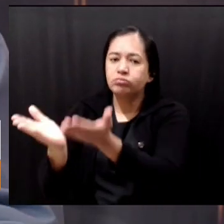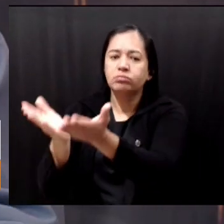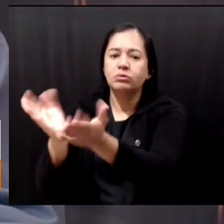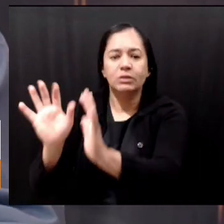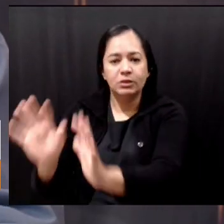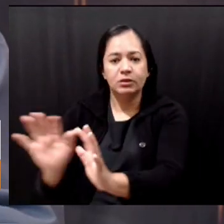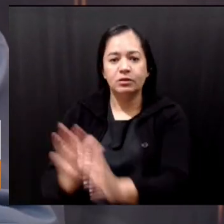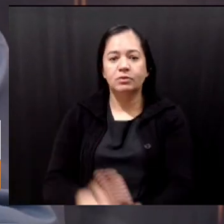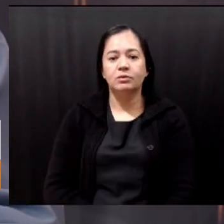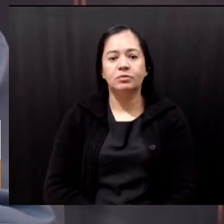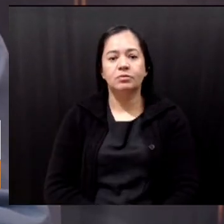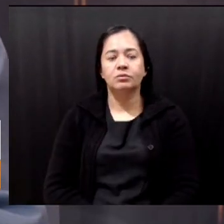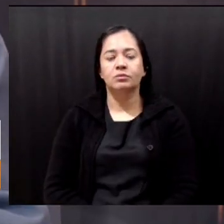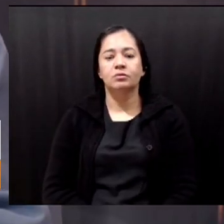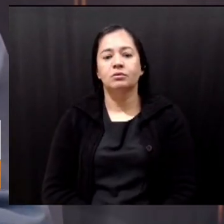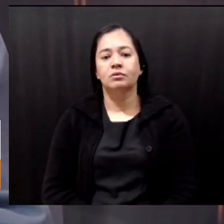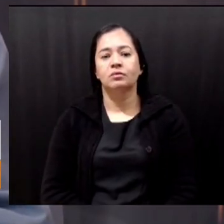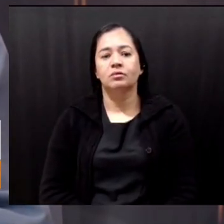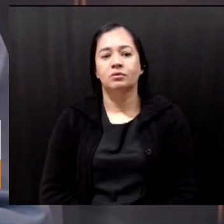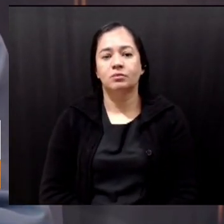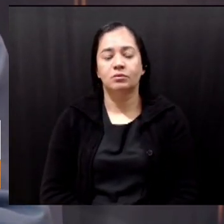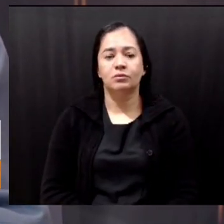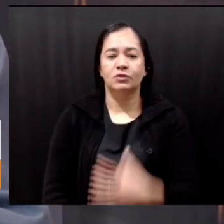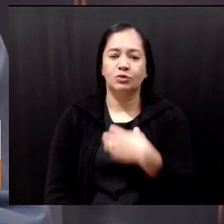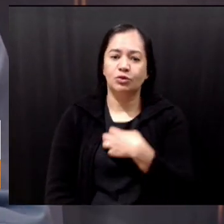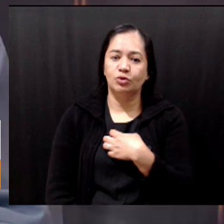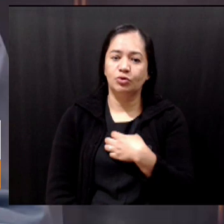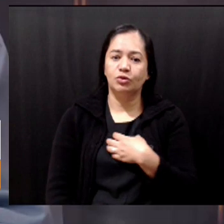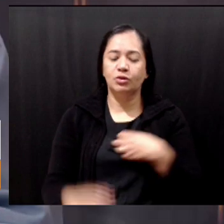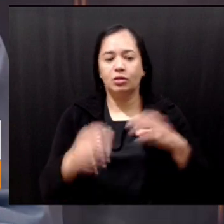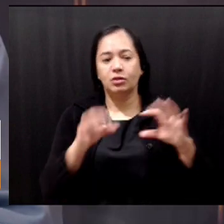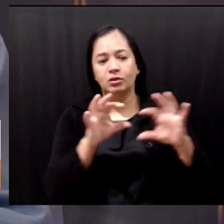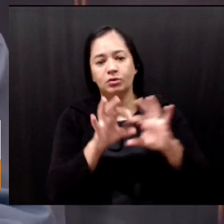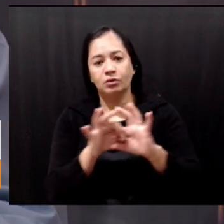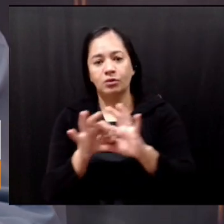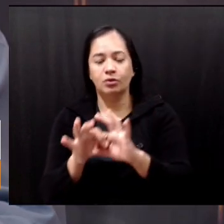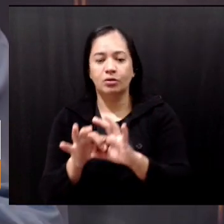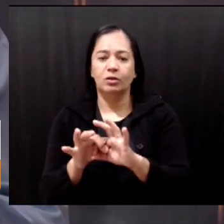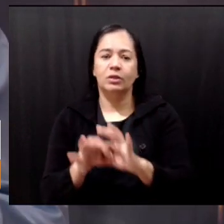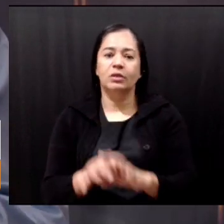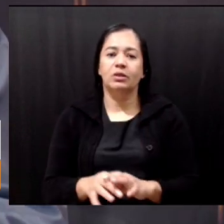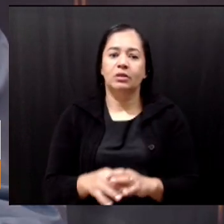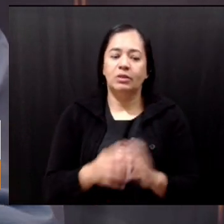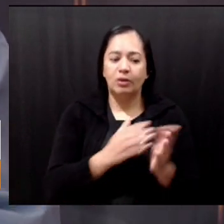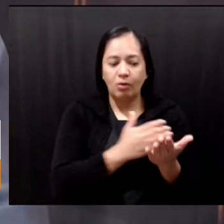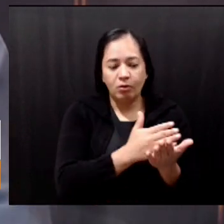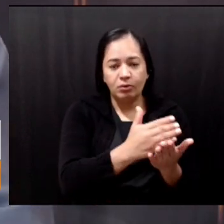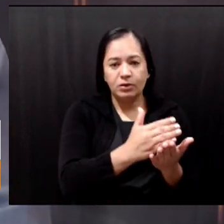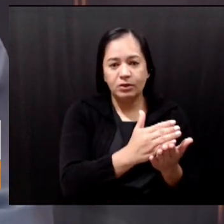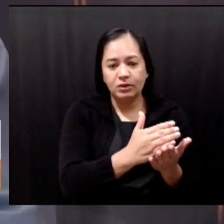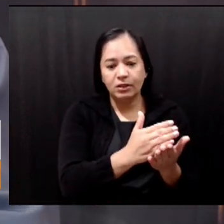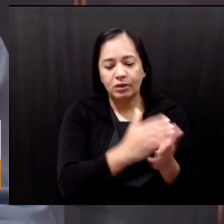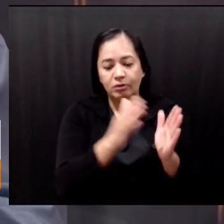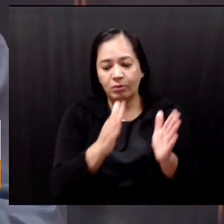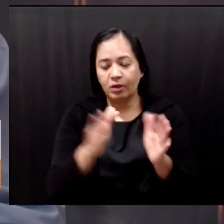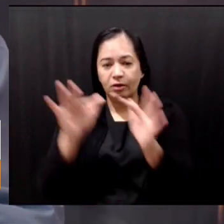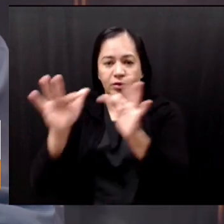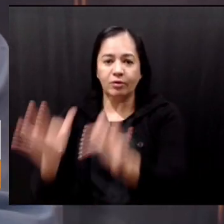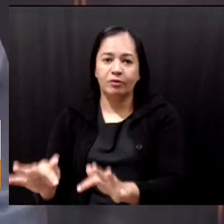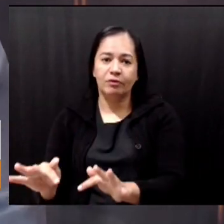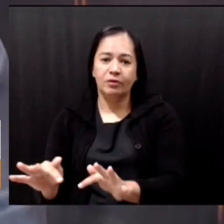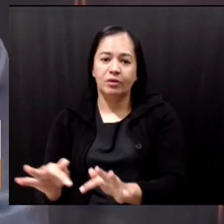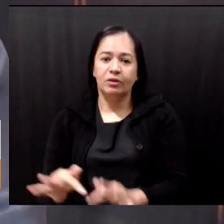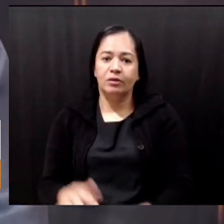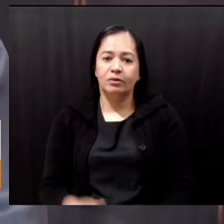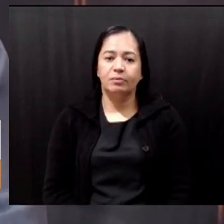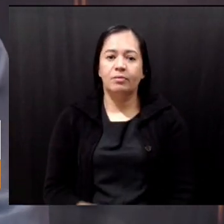de forma coerente, tendo início, meio e fim, né, e contextualizado, eu acredito que dá para